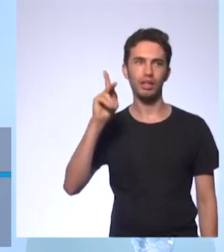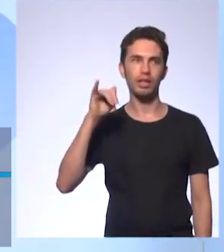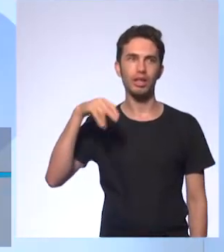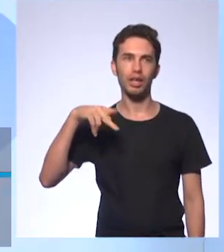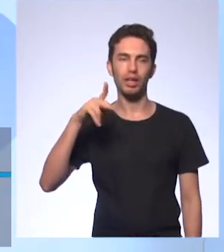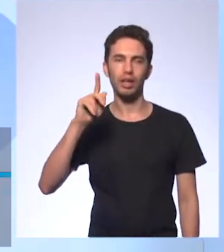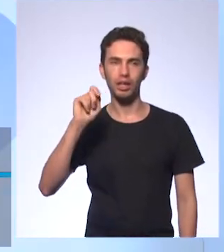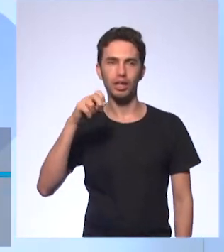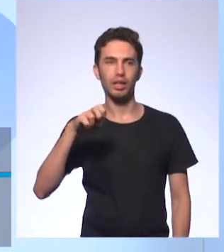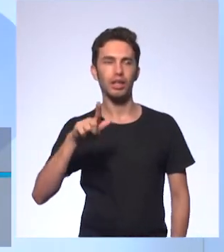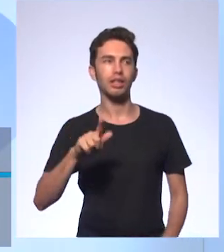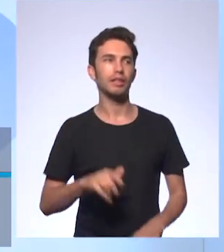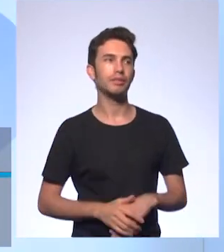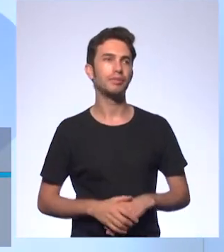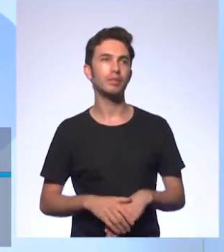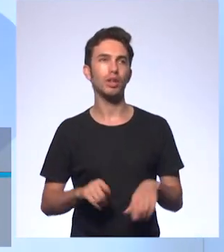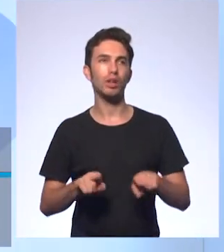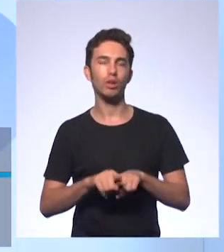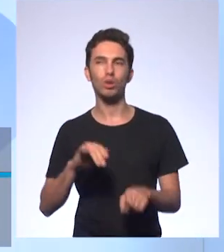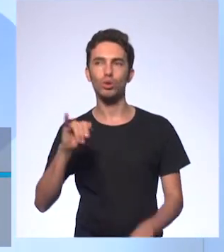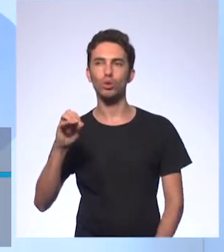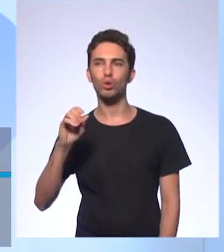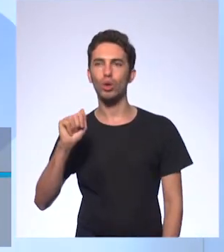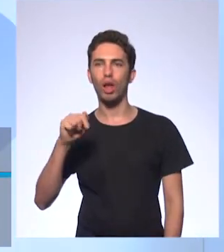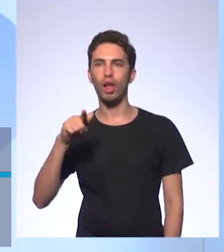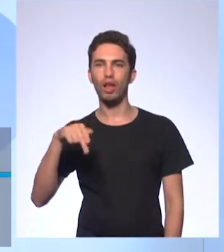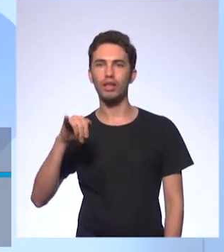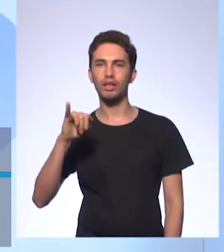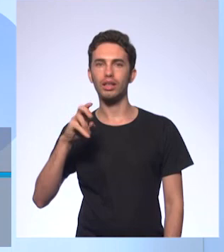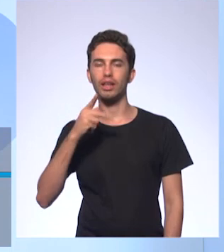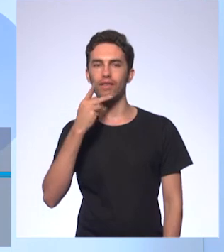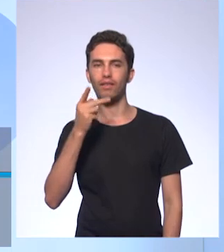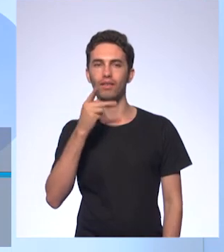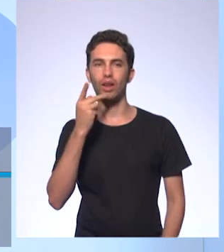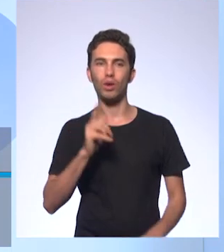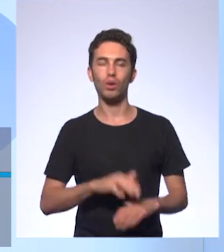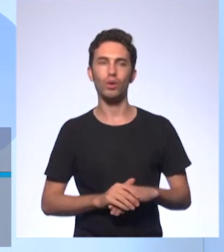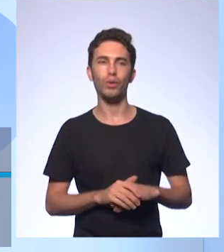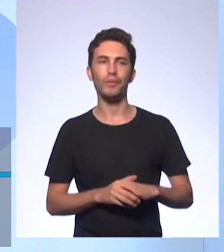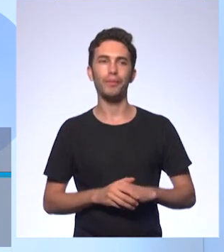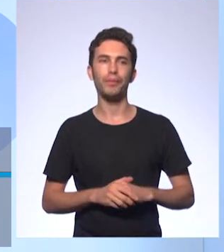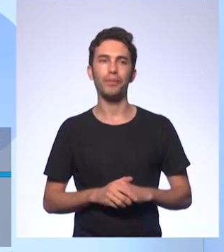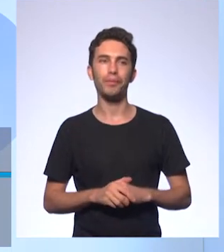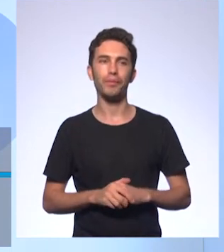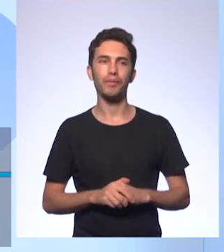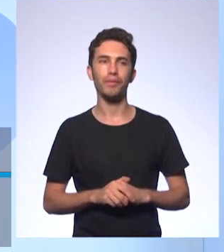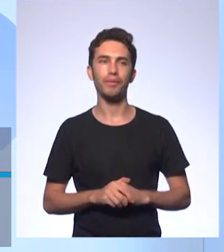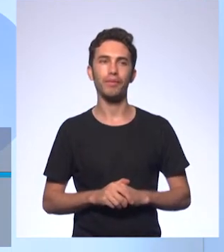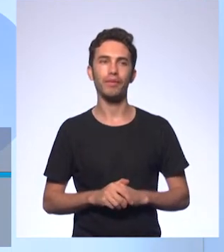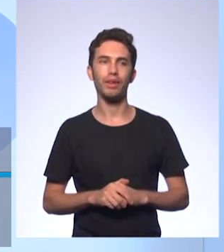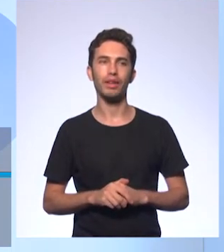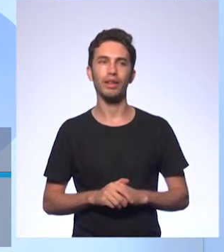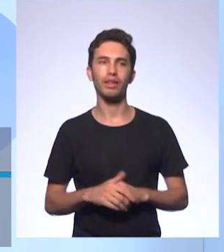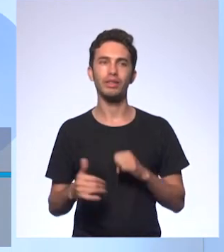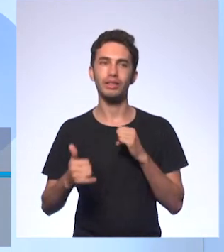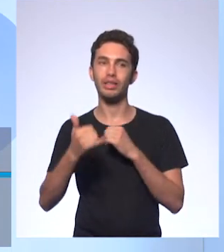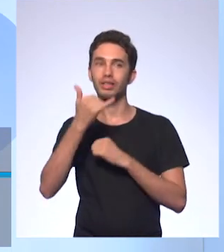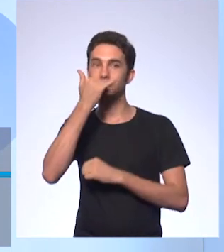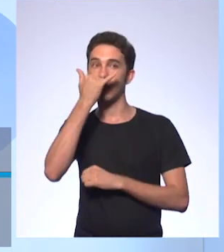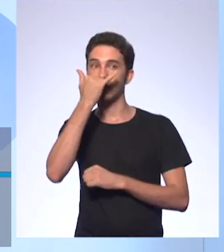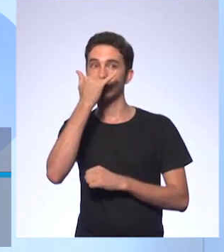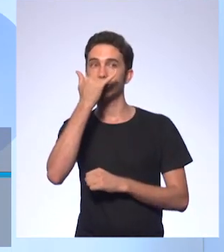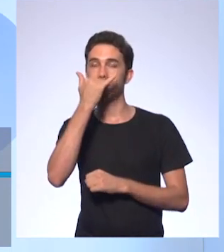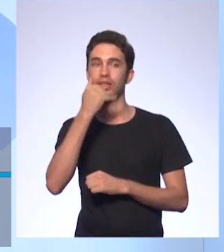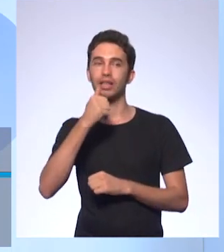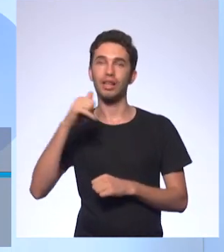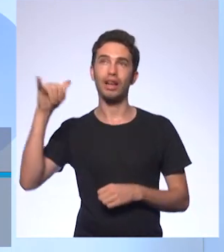coisa. O Pro Joaquim, só para terminar, colocou uma coisa que é intrigante aqui, até a produção pode ajudar a gente, ó. Desastre maior, o maior desastre